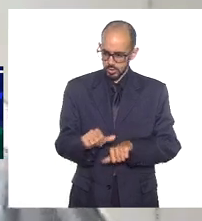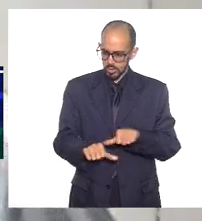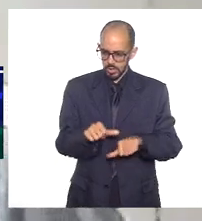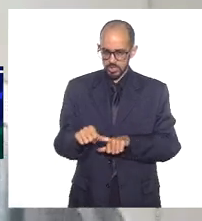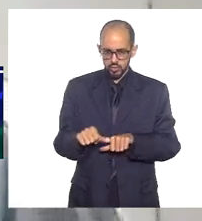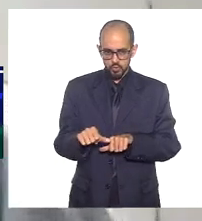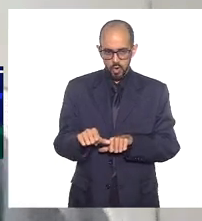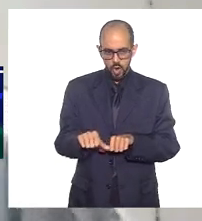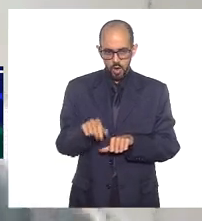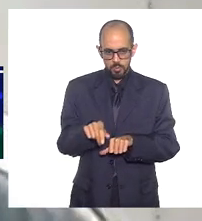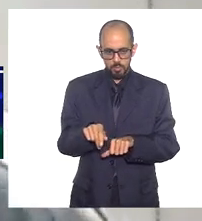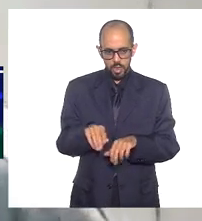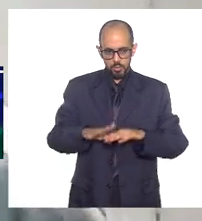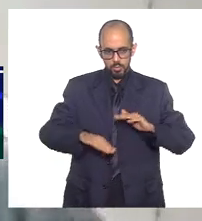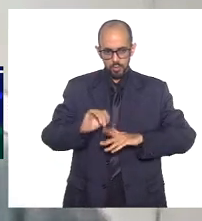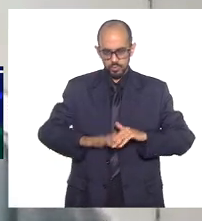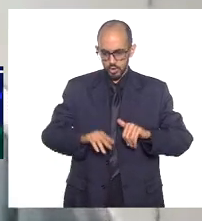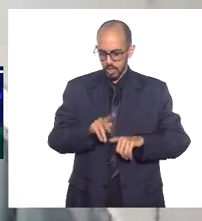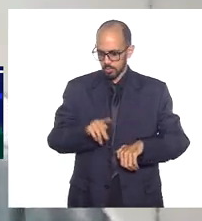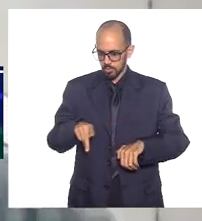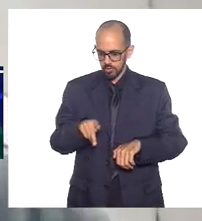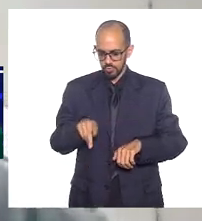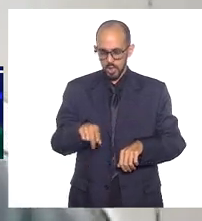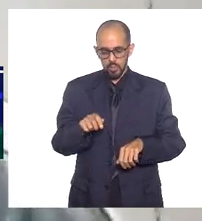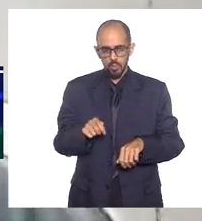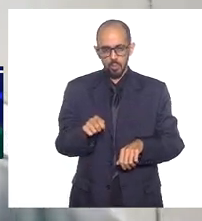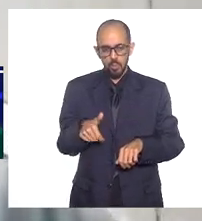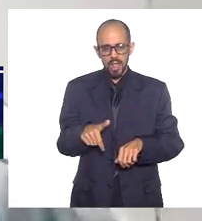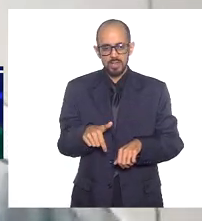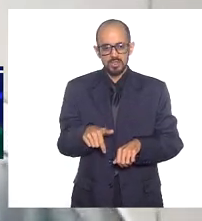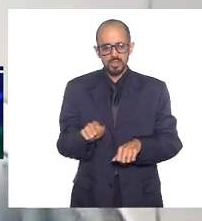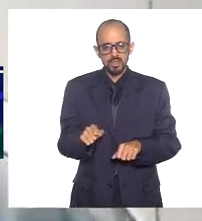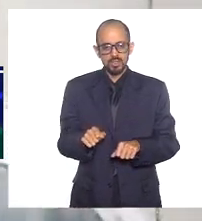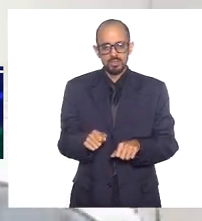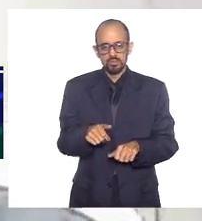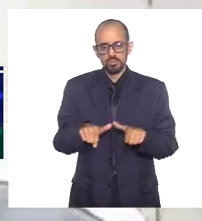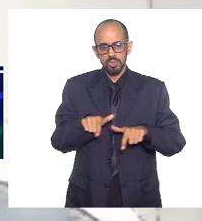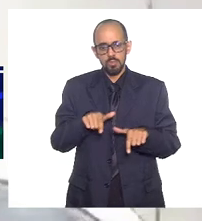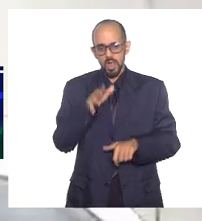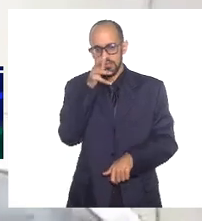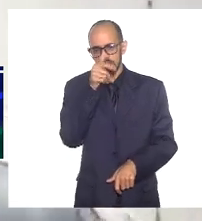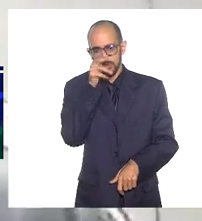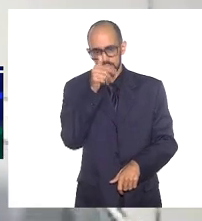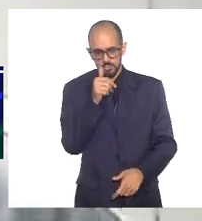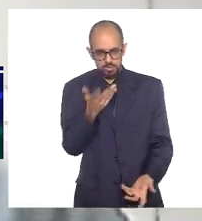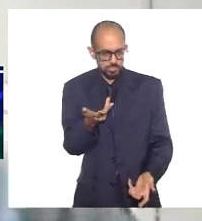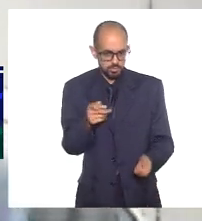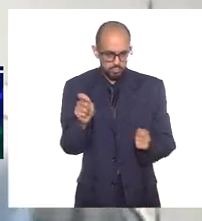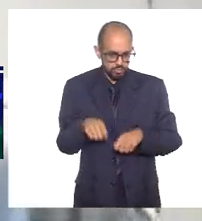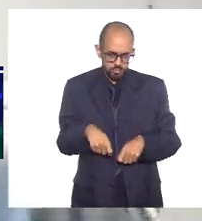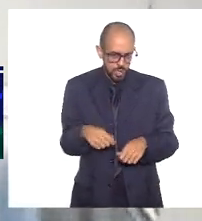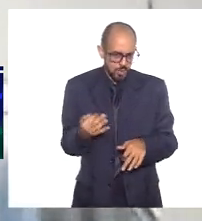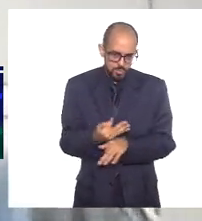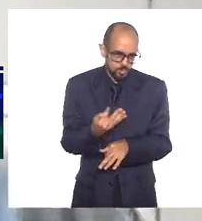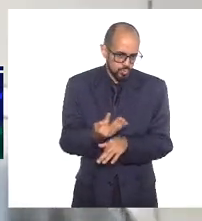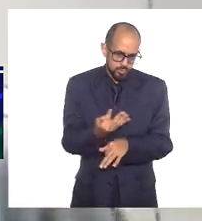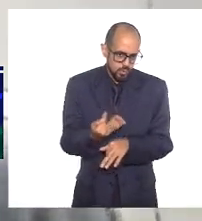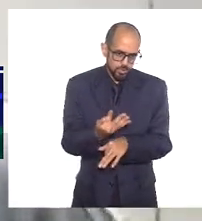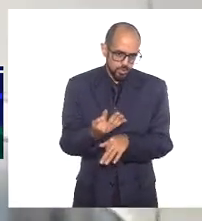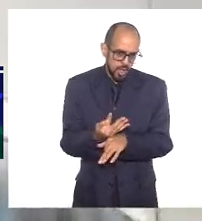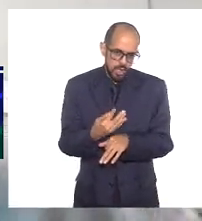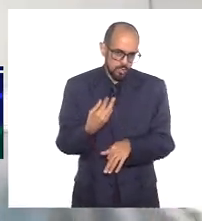estadual quase que num bico porque ninguém consegue viver só com um salário equivalente a 16 horas então o profissional tem que ou